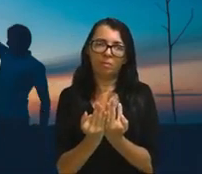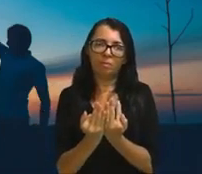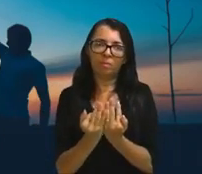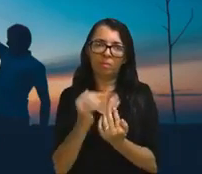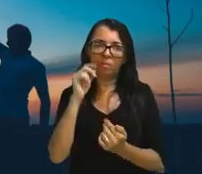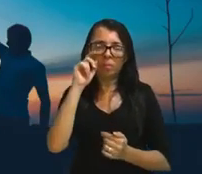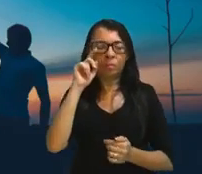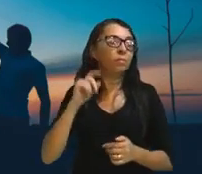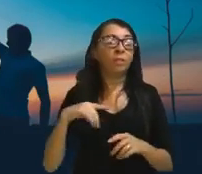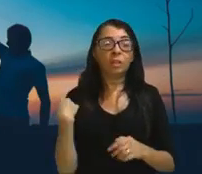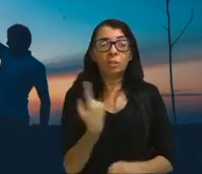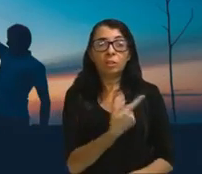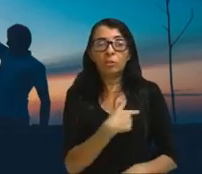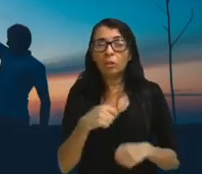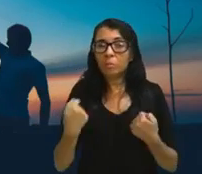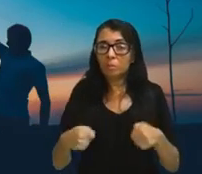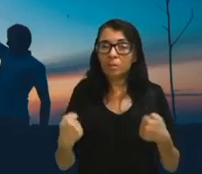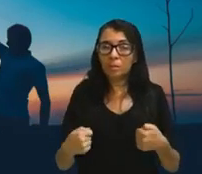seu lar.